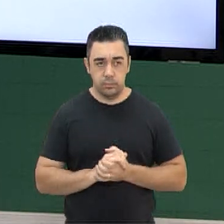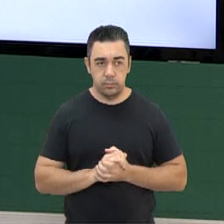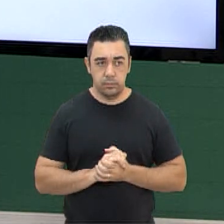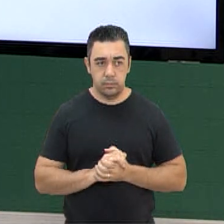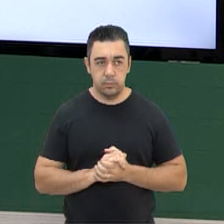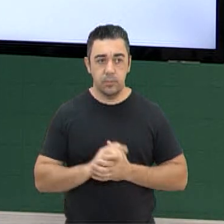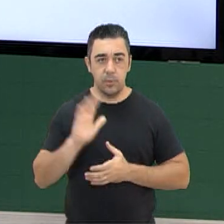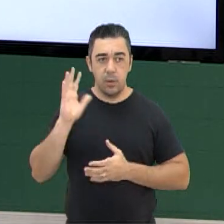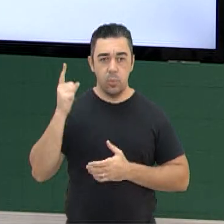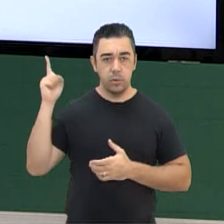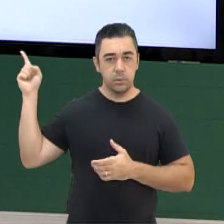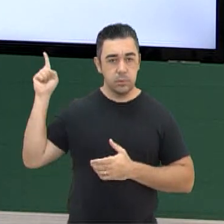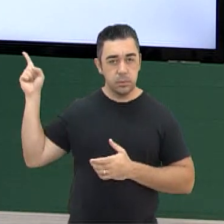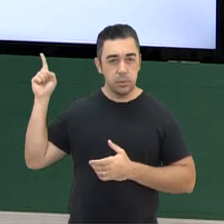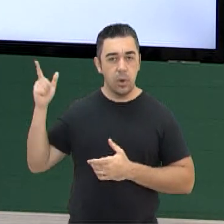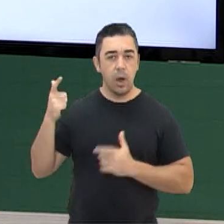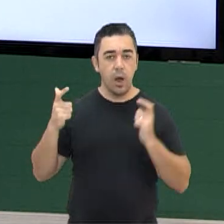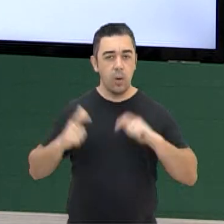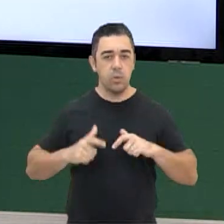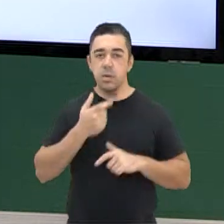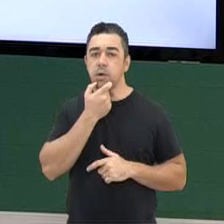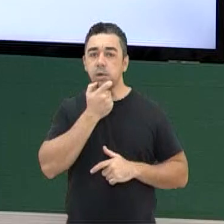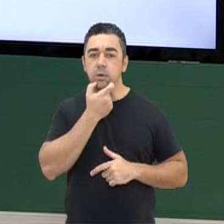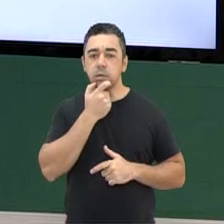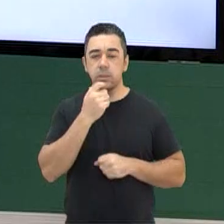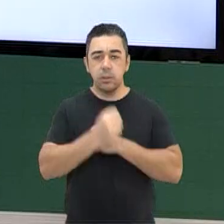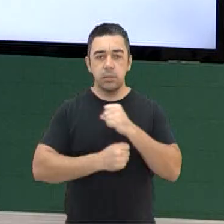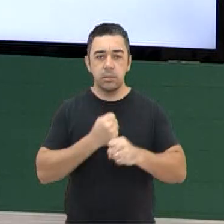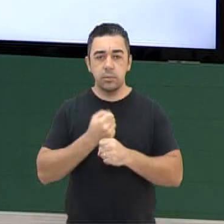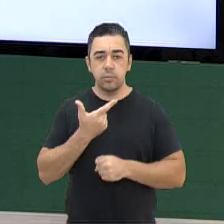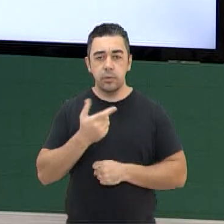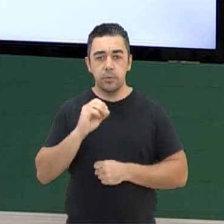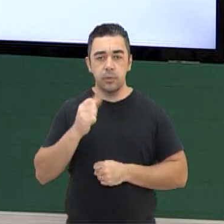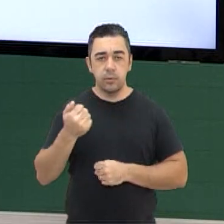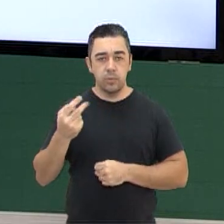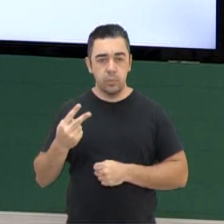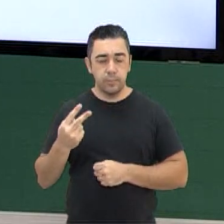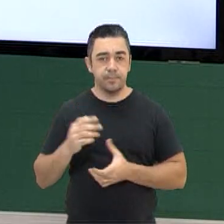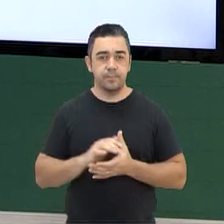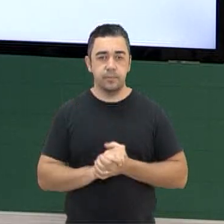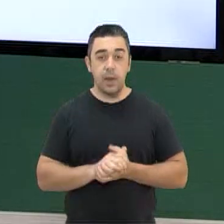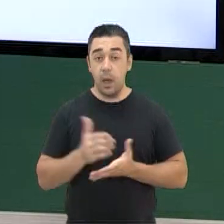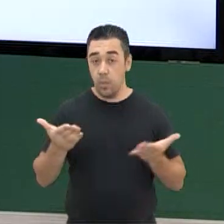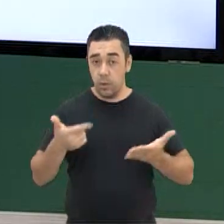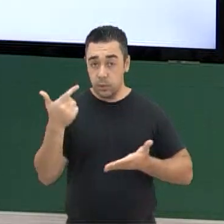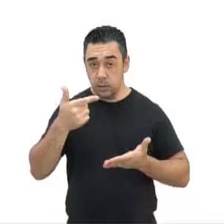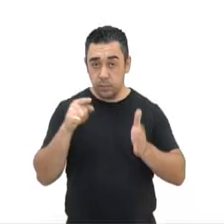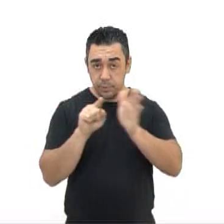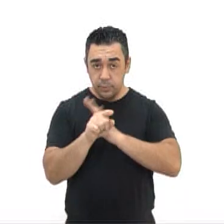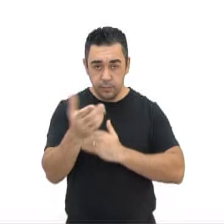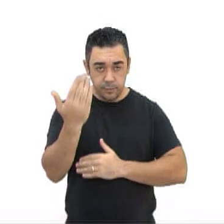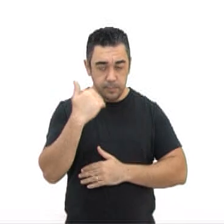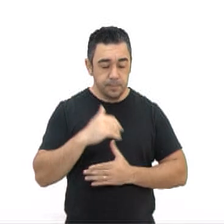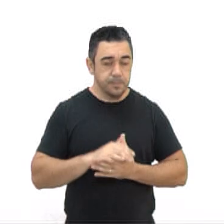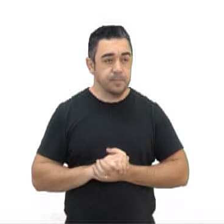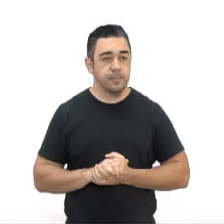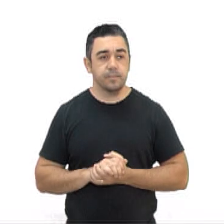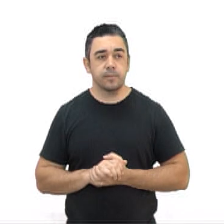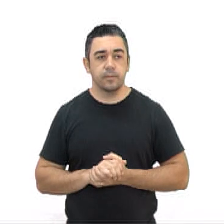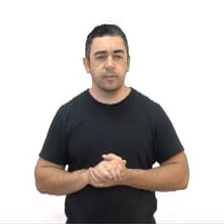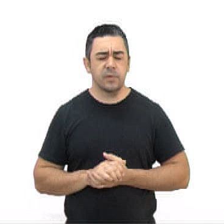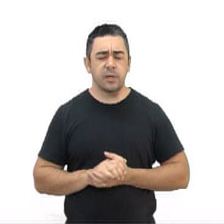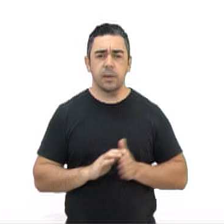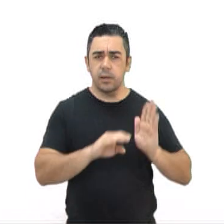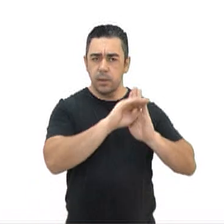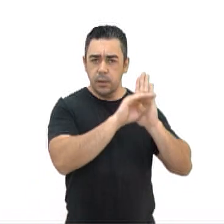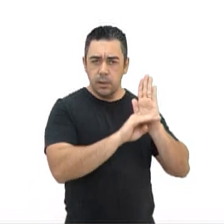Esse jogo aconteceu nos Jogos de Londres em 2012. Chegamos ao nosso segundo quiz. Me acompanhe. Considere